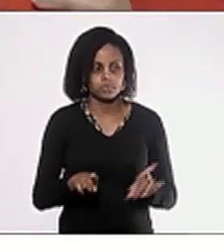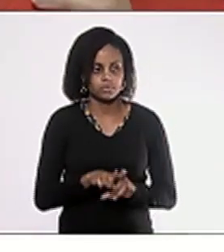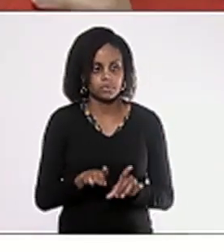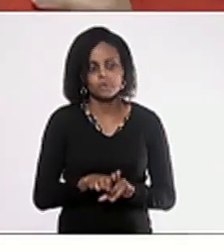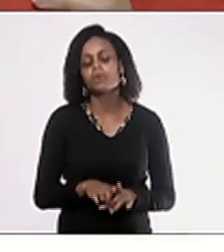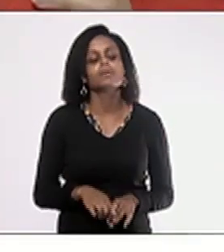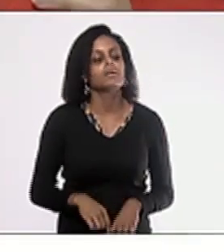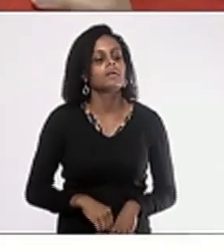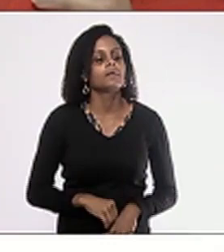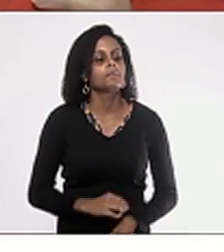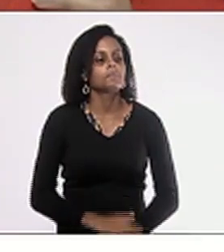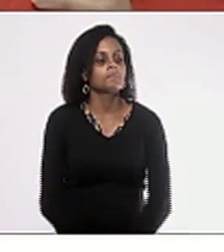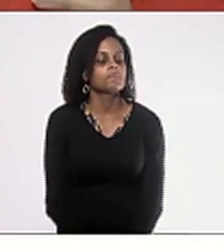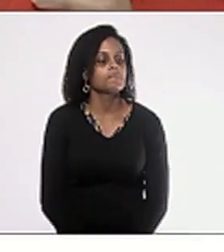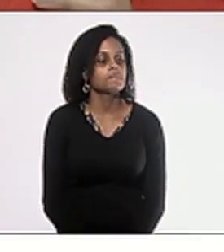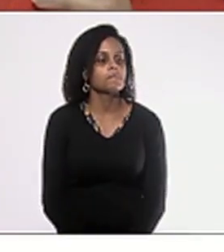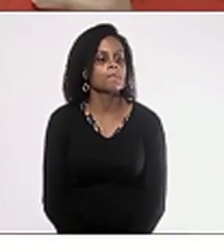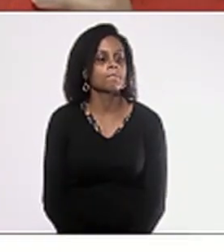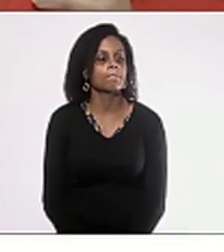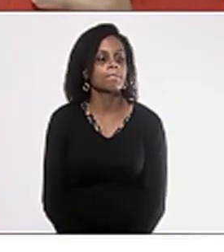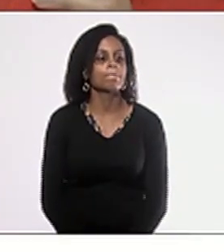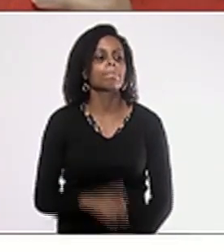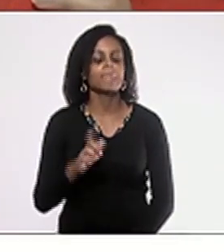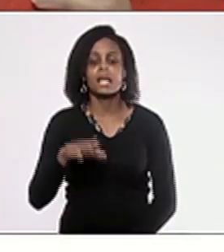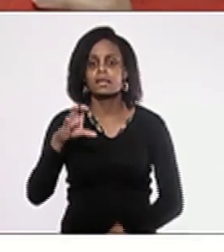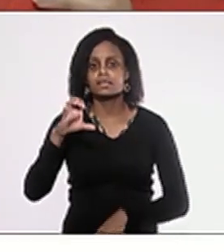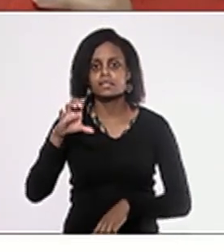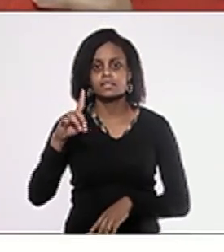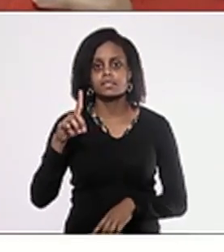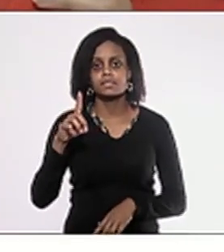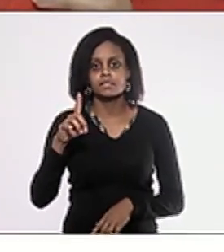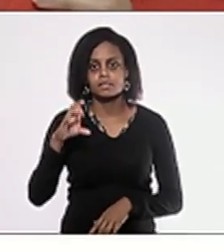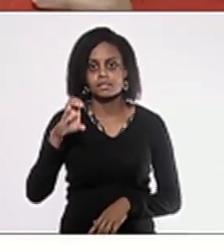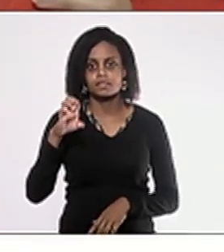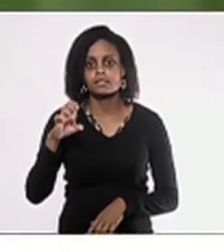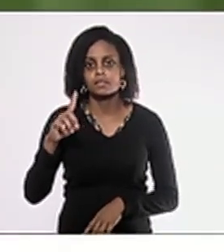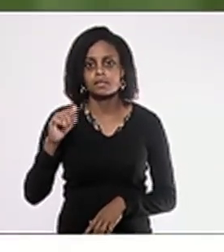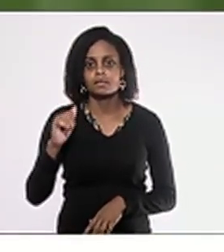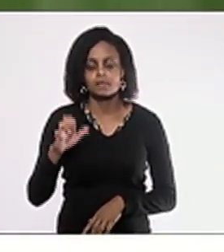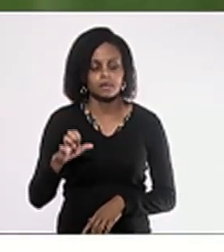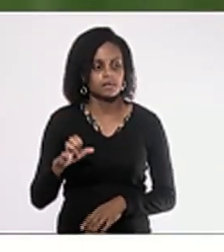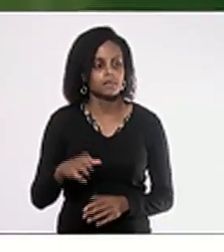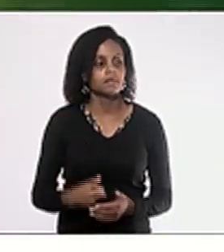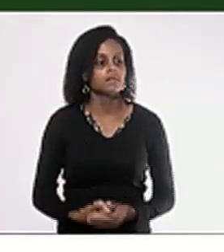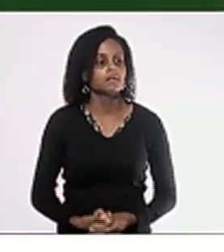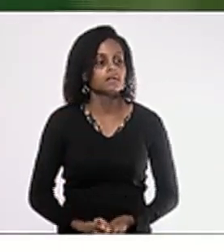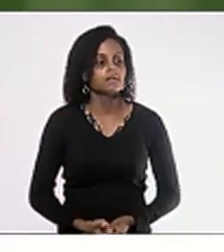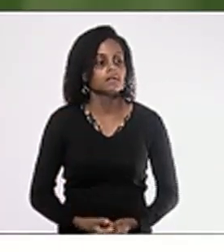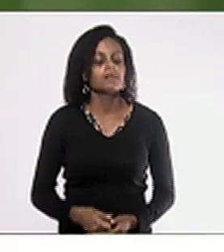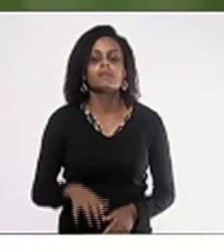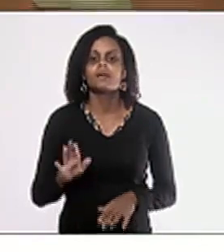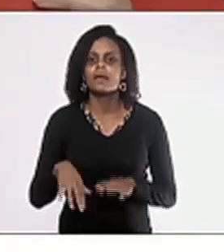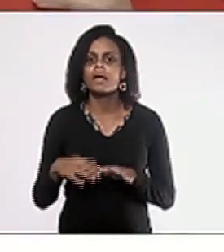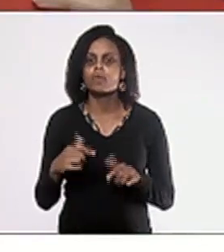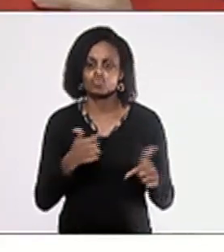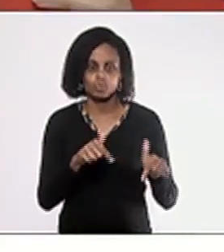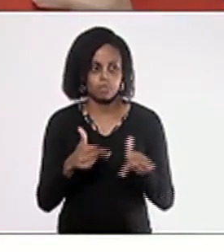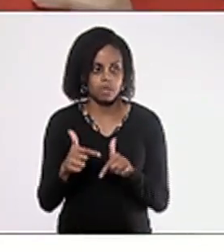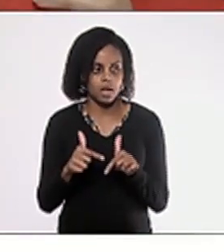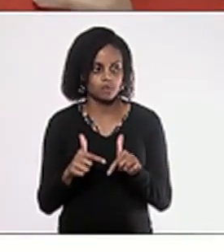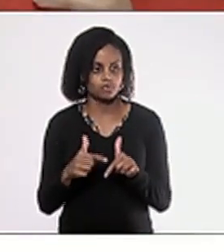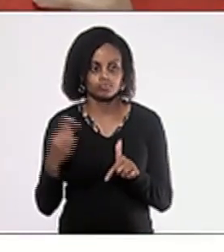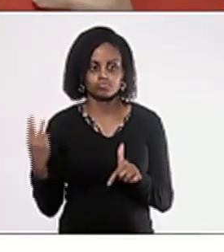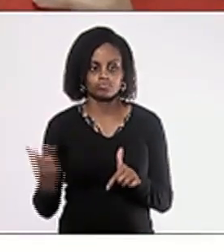da SEDAI. SEDAI. É uma empresa, é um serviço... Empresa? É um serviço